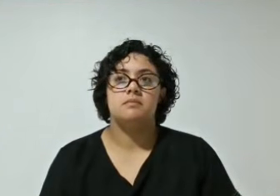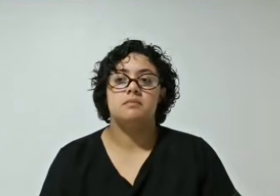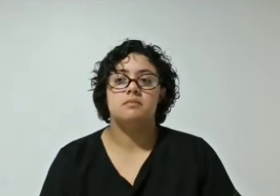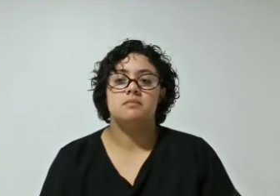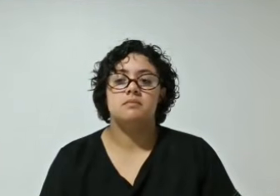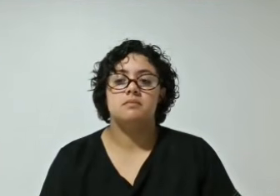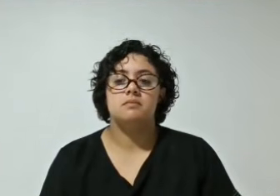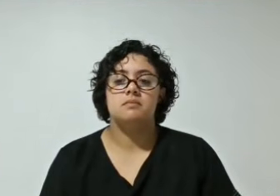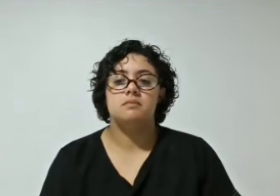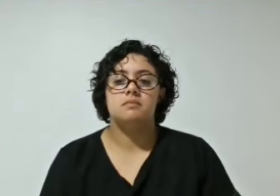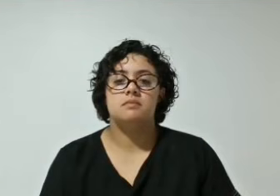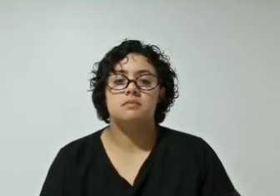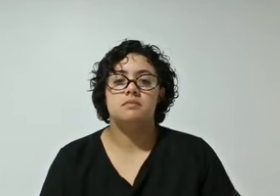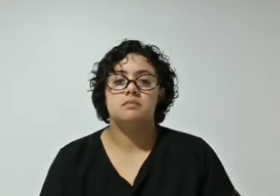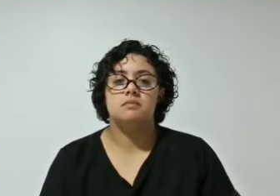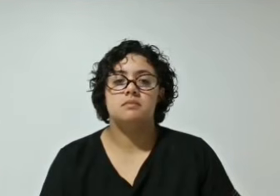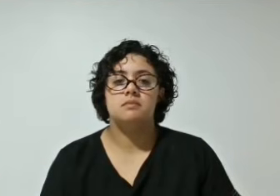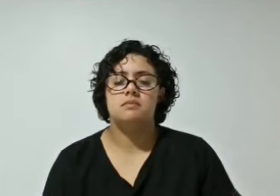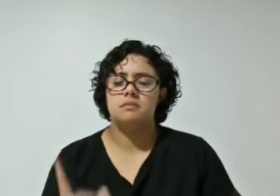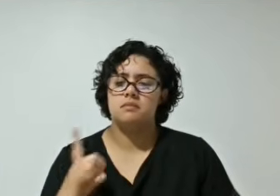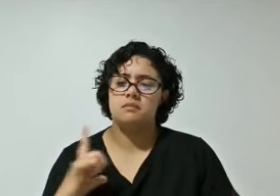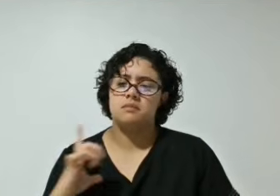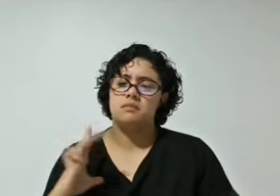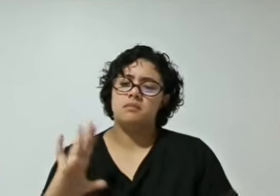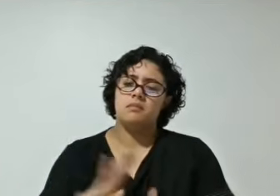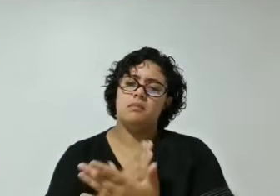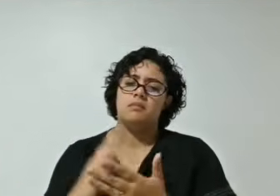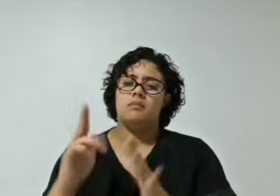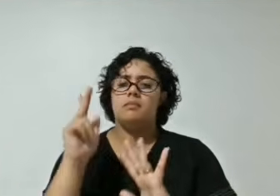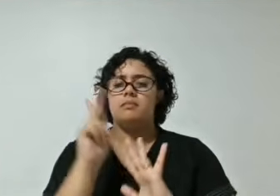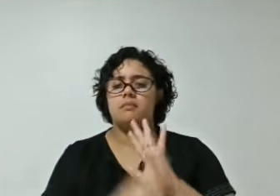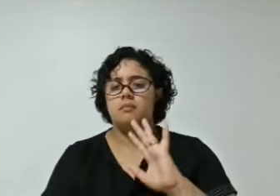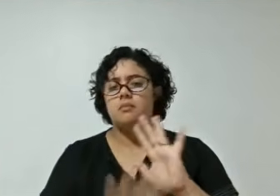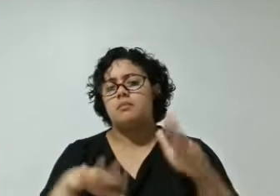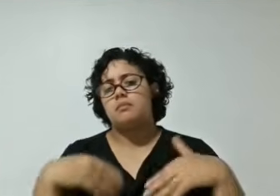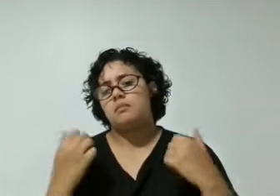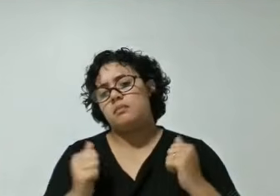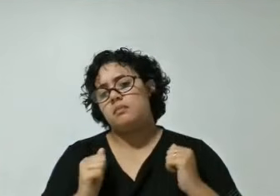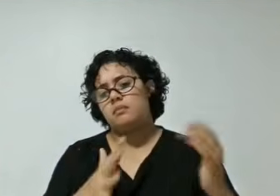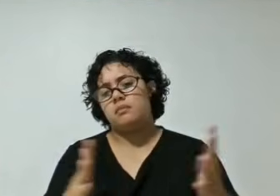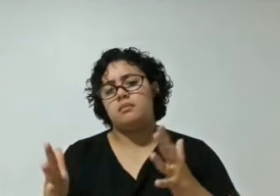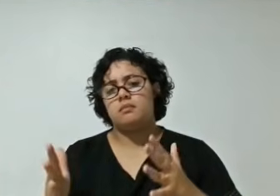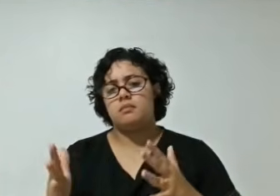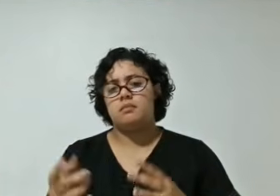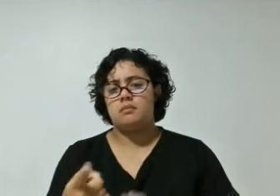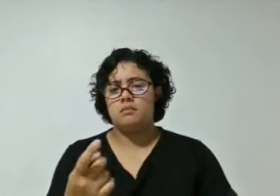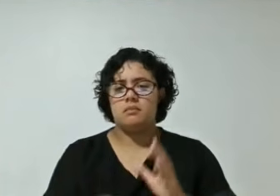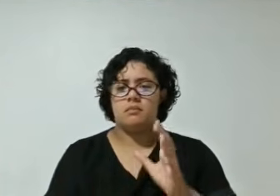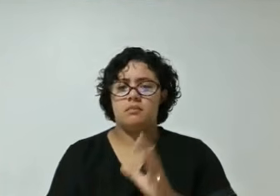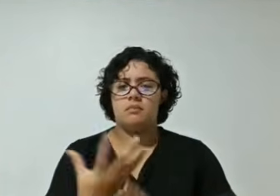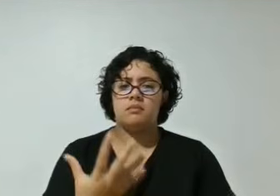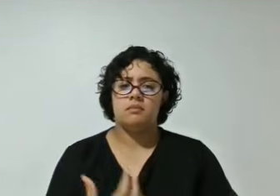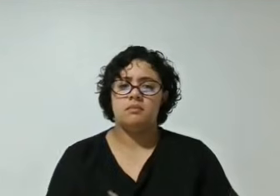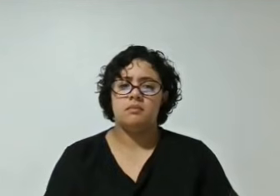Bacana. E tem algum projeto ou ação idealizado por você que tem algum projeto?